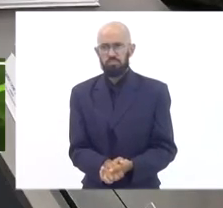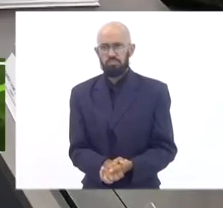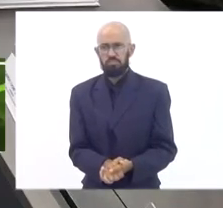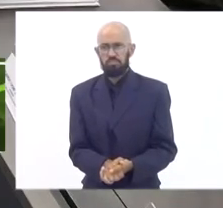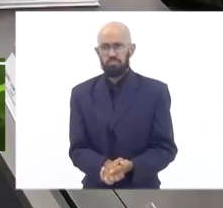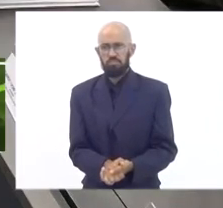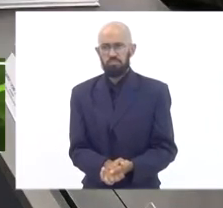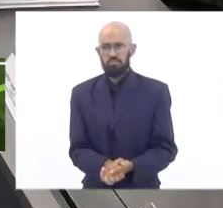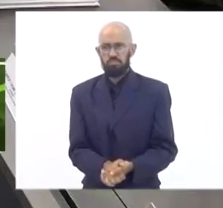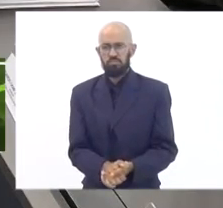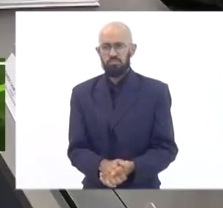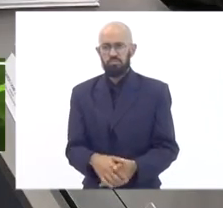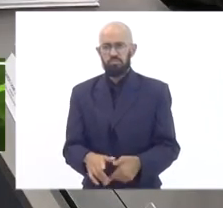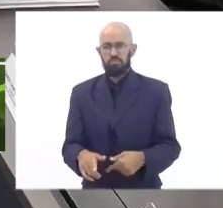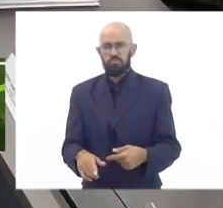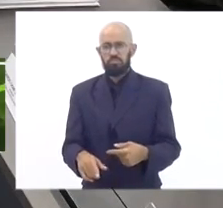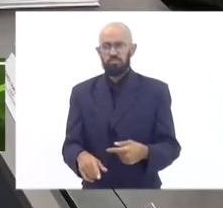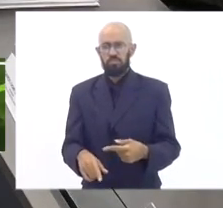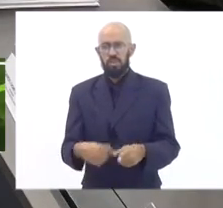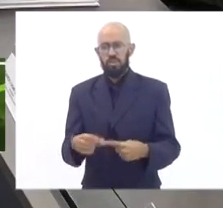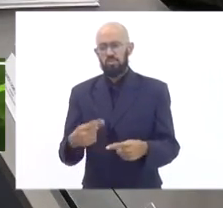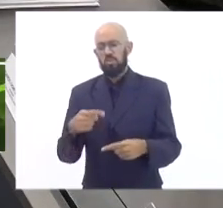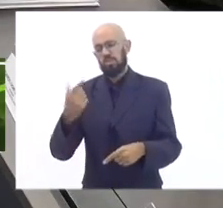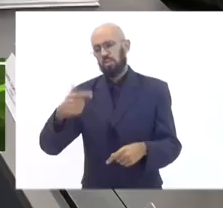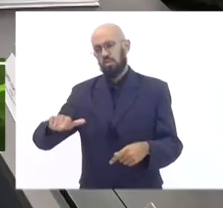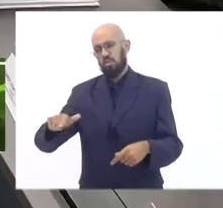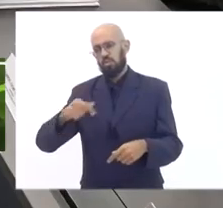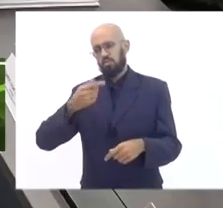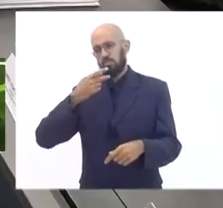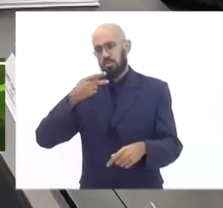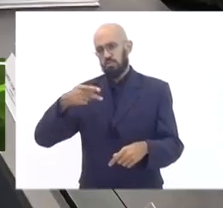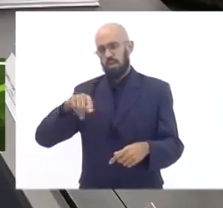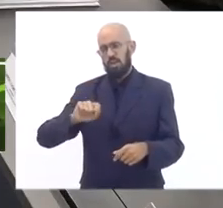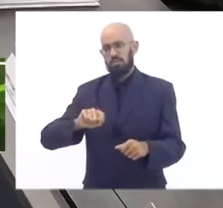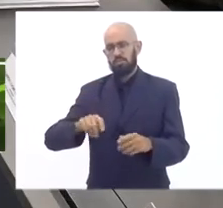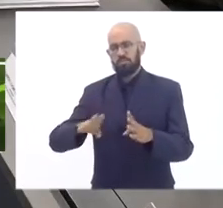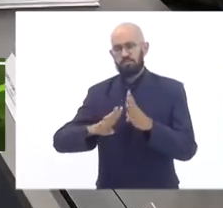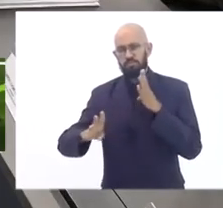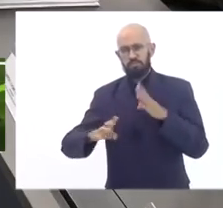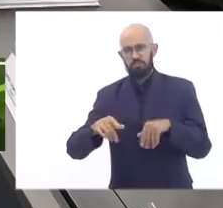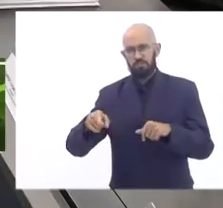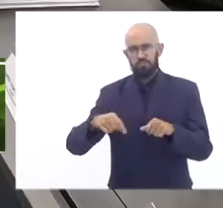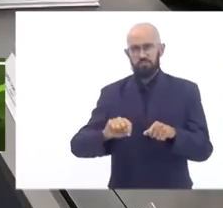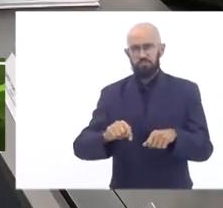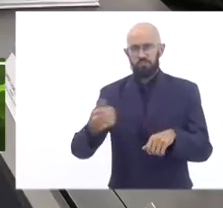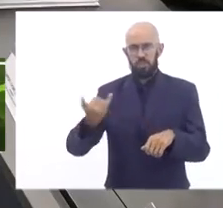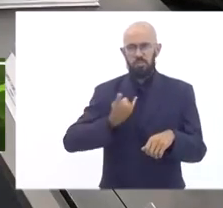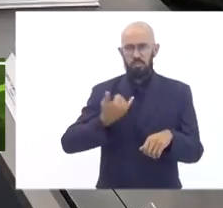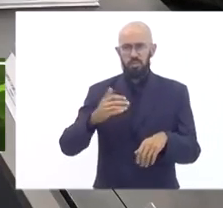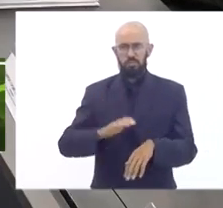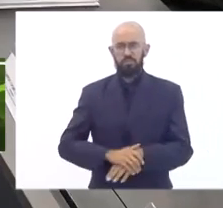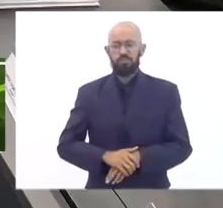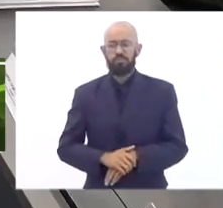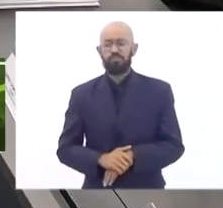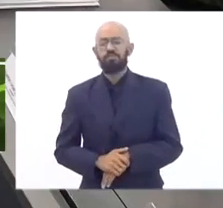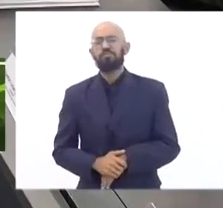E depois o doutor Eduardo Scholl, da Defensoria Pública, também quer falar. Se Marta Rocha desejar também, é só me solicitar. Não, o que acontece